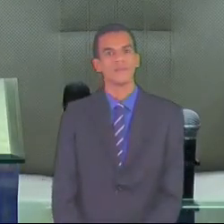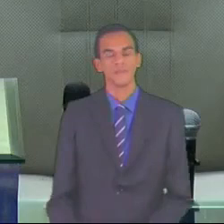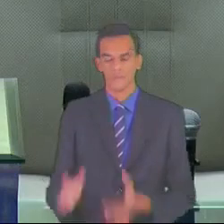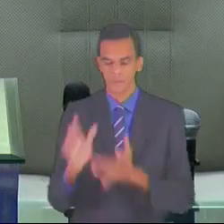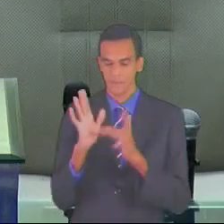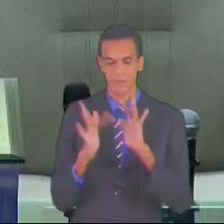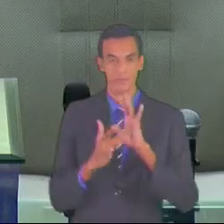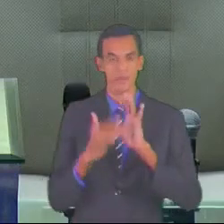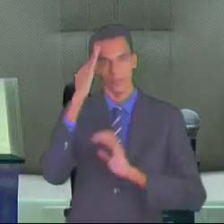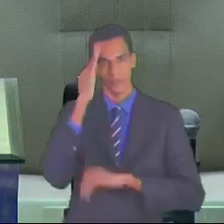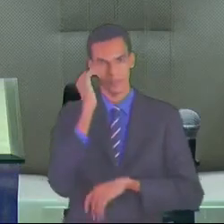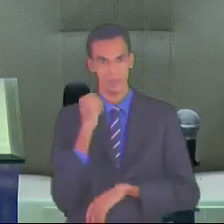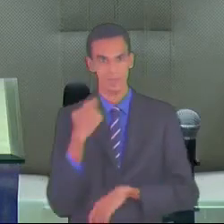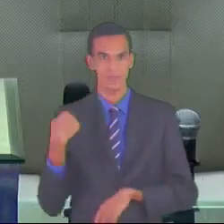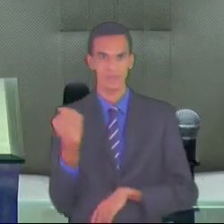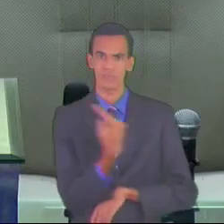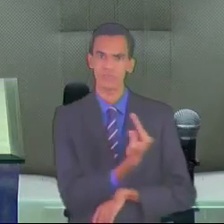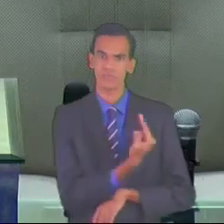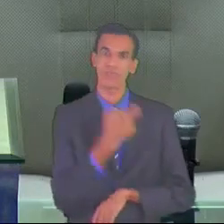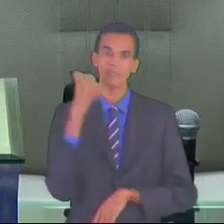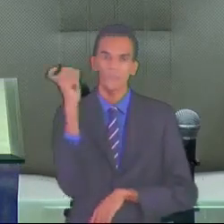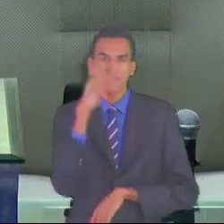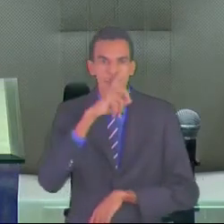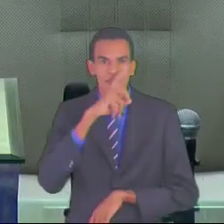Jesus sabe das nossas limitações,